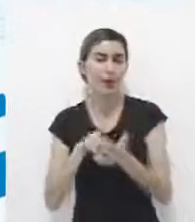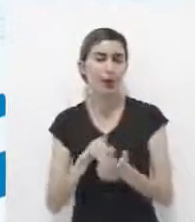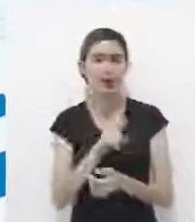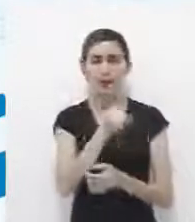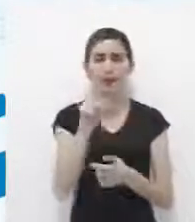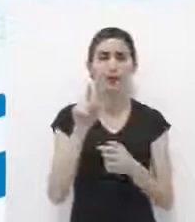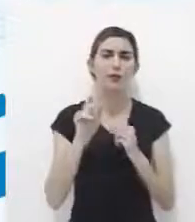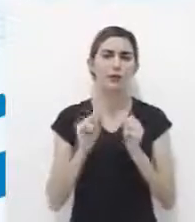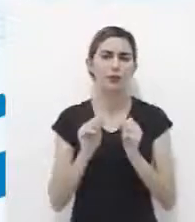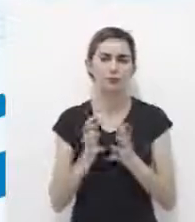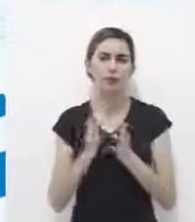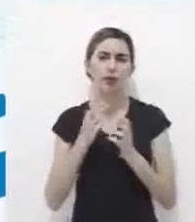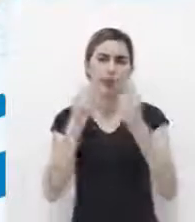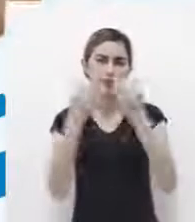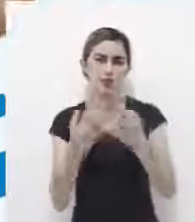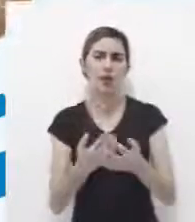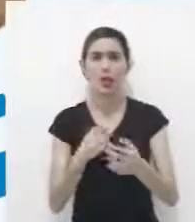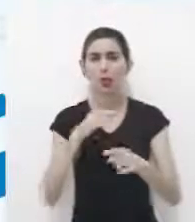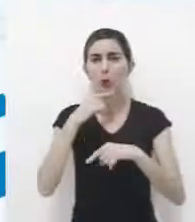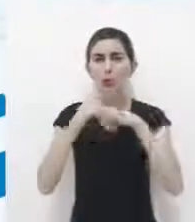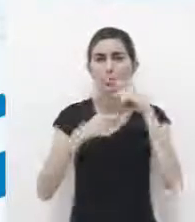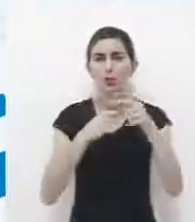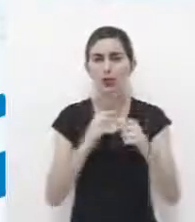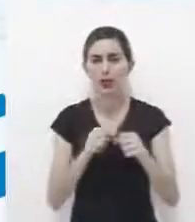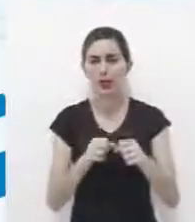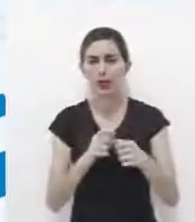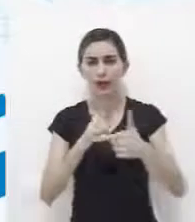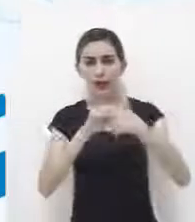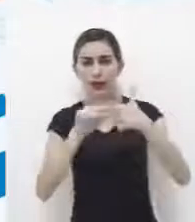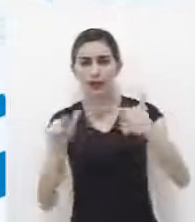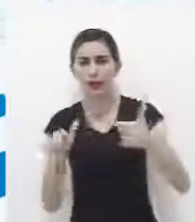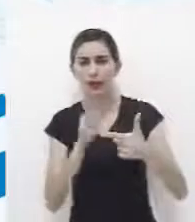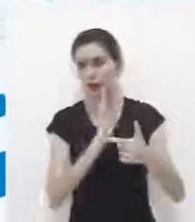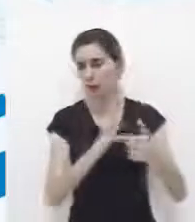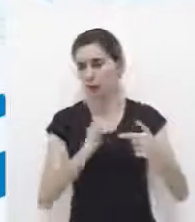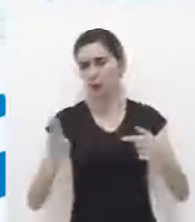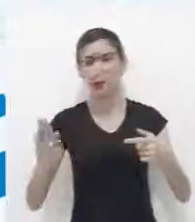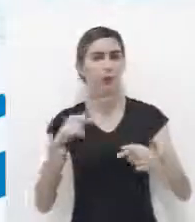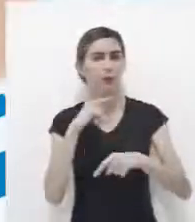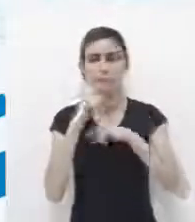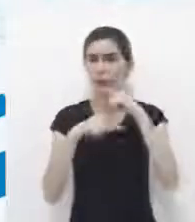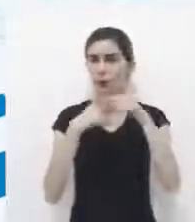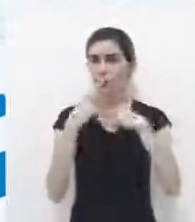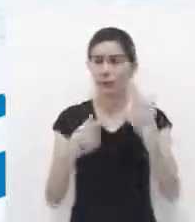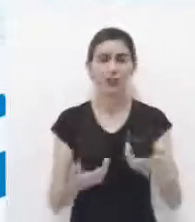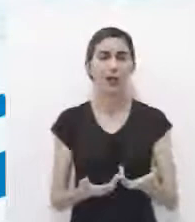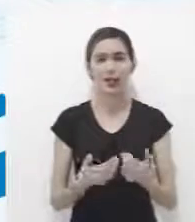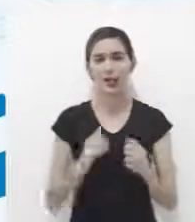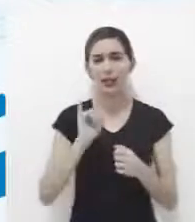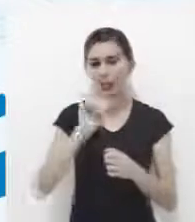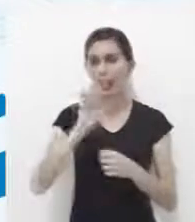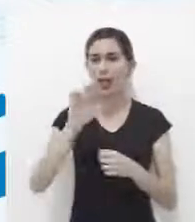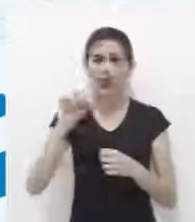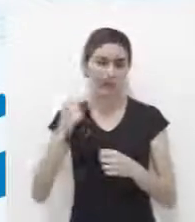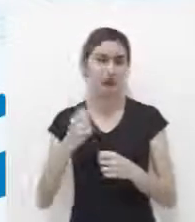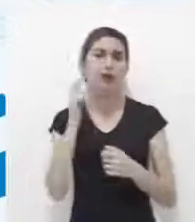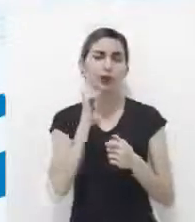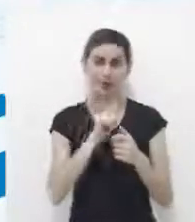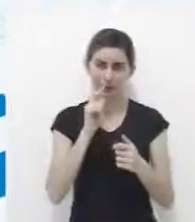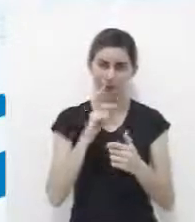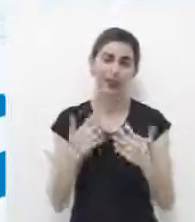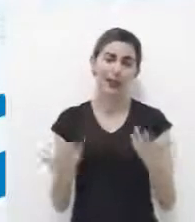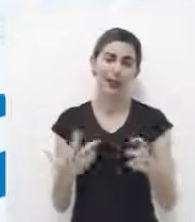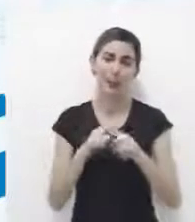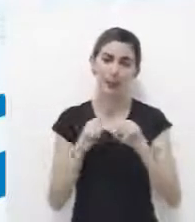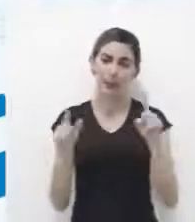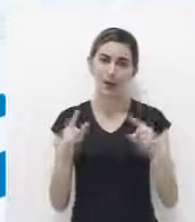verdade, eu até já disse isso, que ele é inquebrável. Então, na verdade, os números irracionais, eles até conseguem